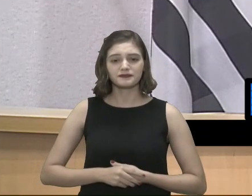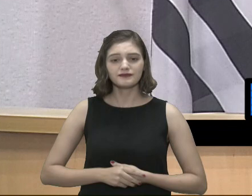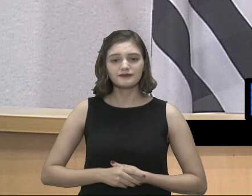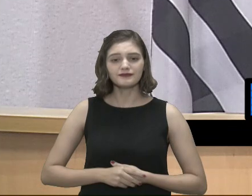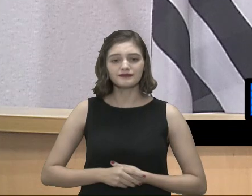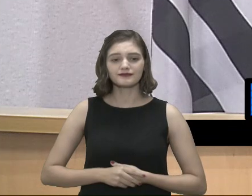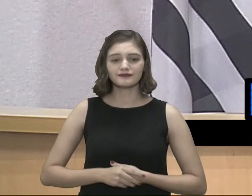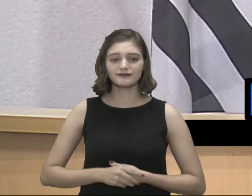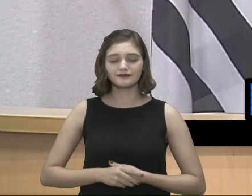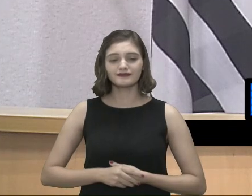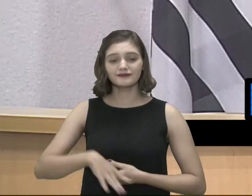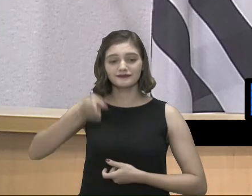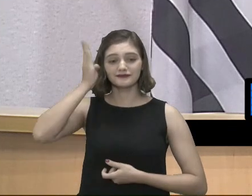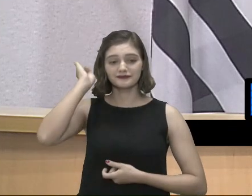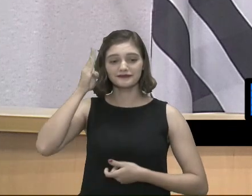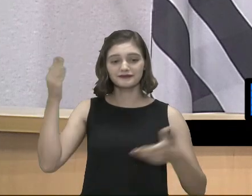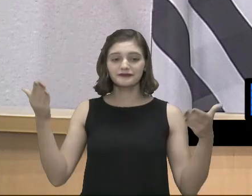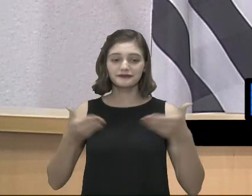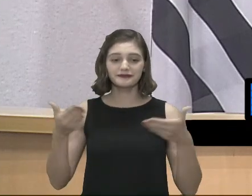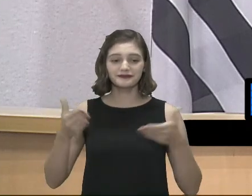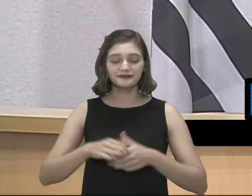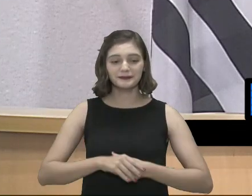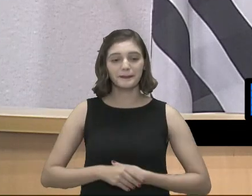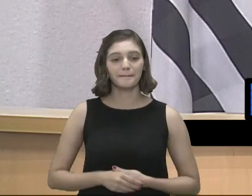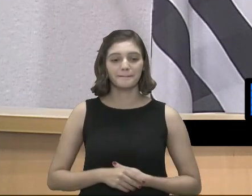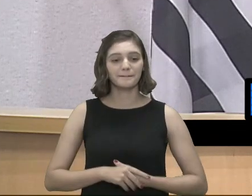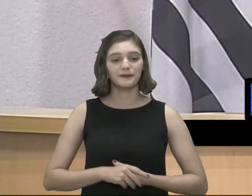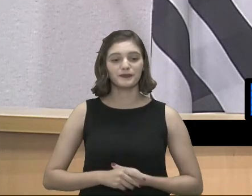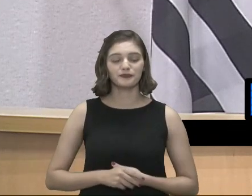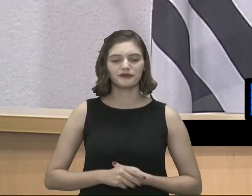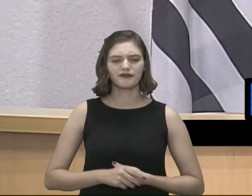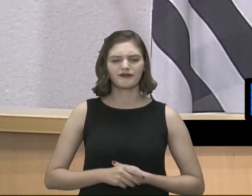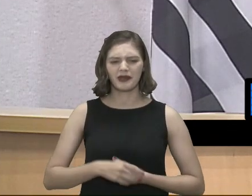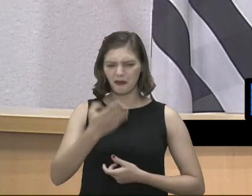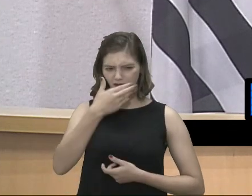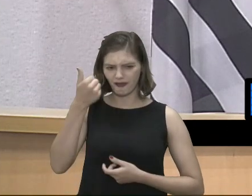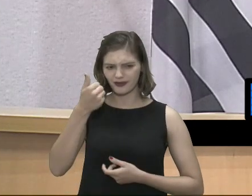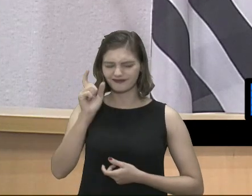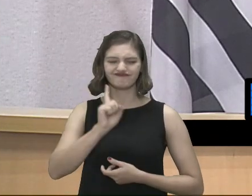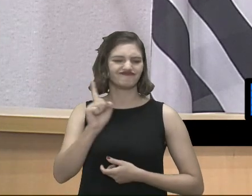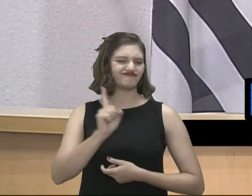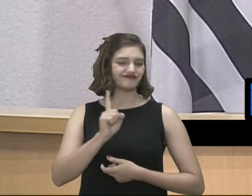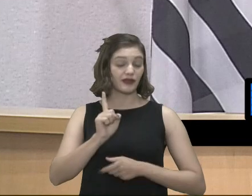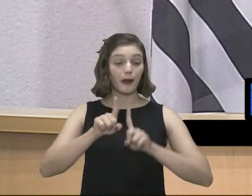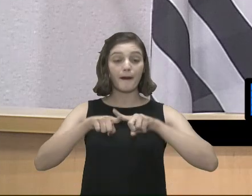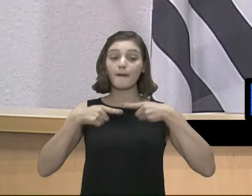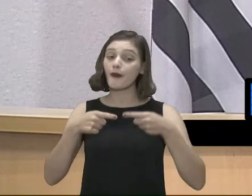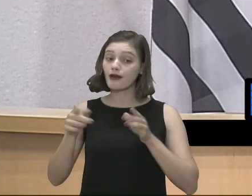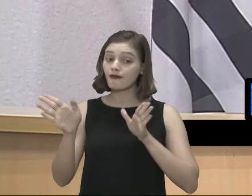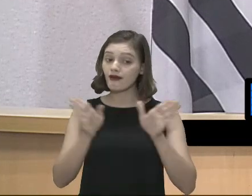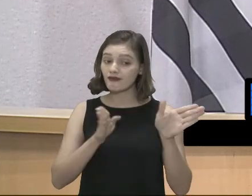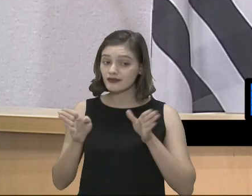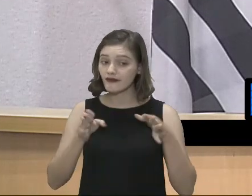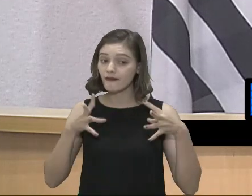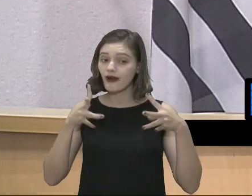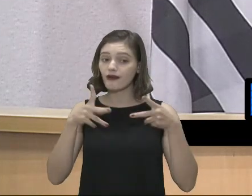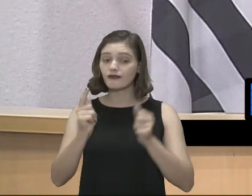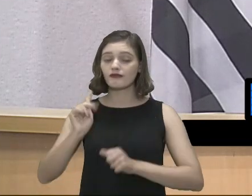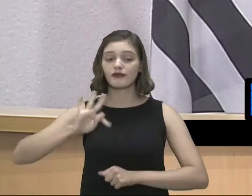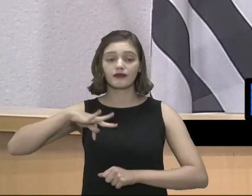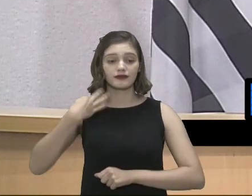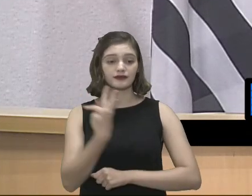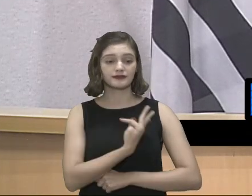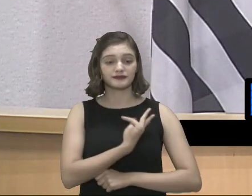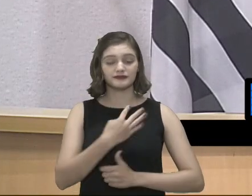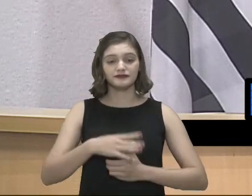E Taubaté, hoje em dia, eu acho assim, não que melhorou, mas está mais acessível para as trans.